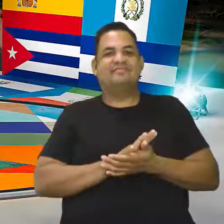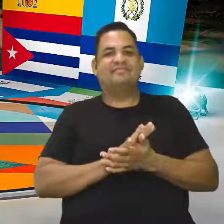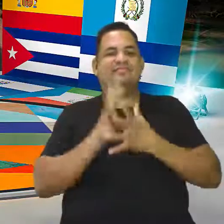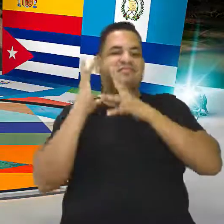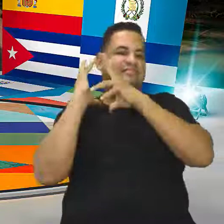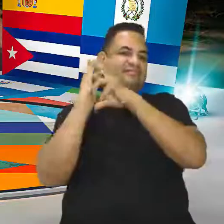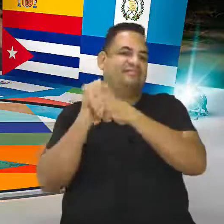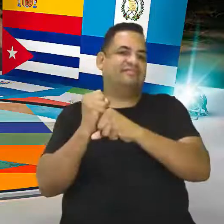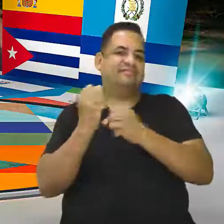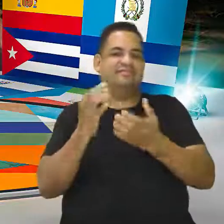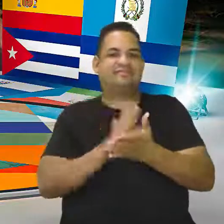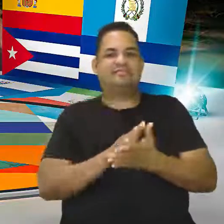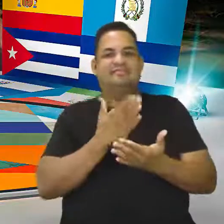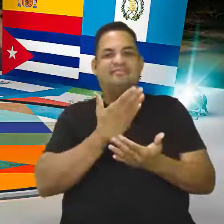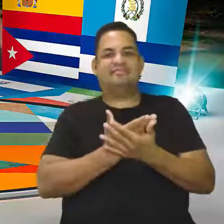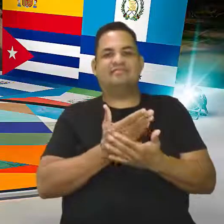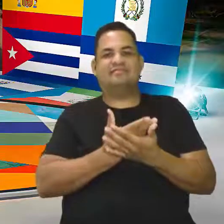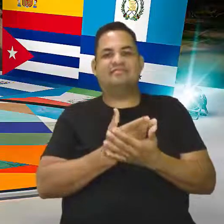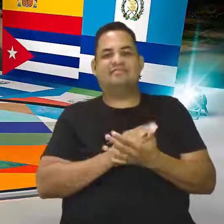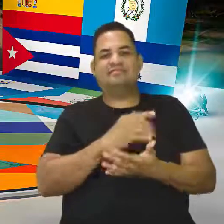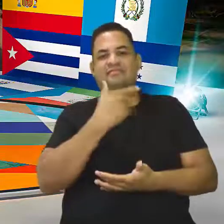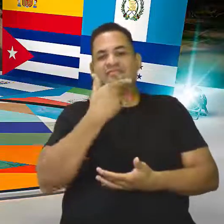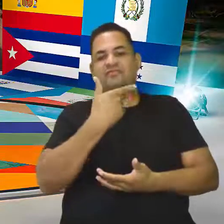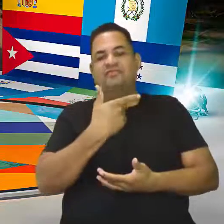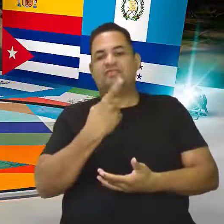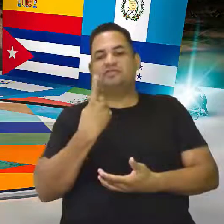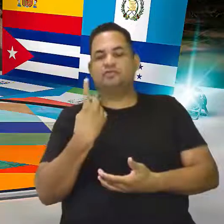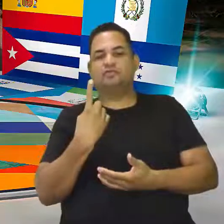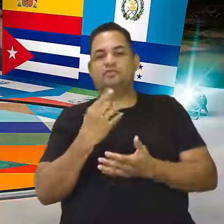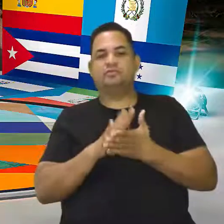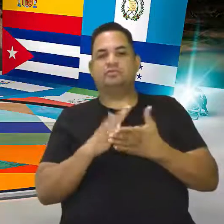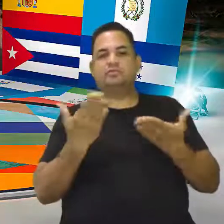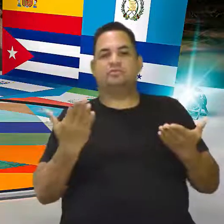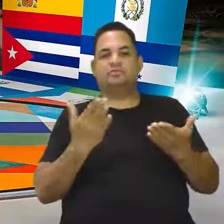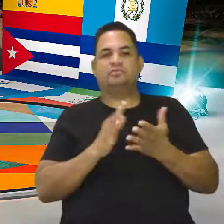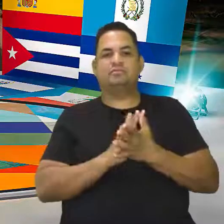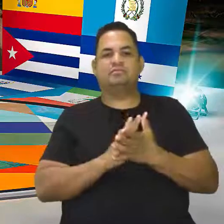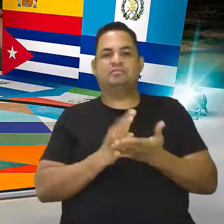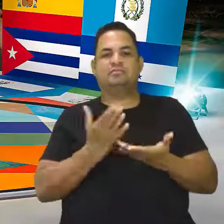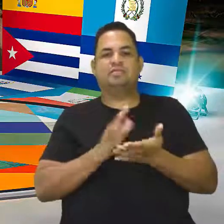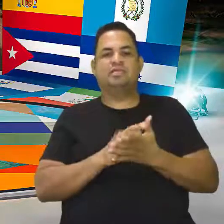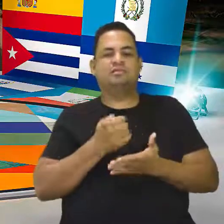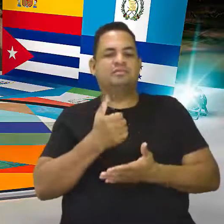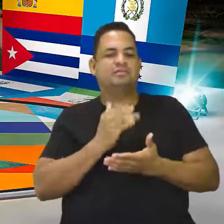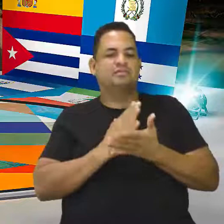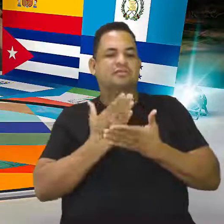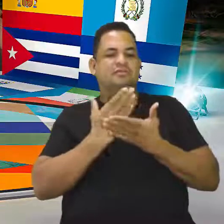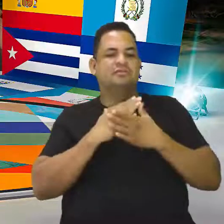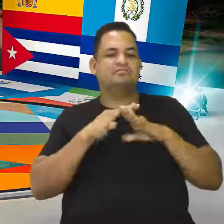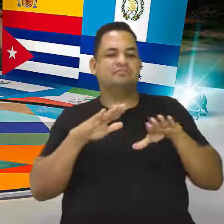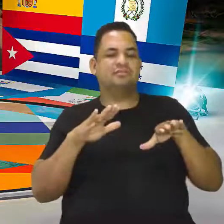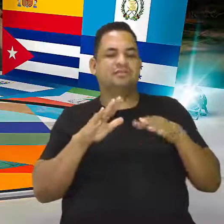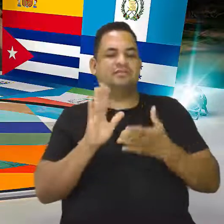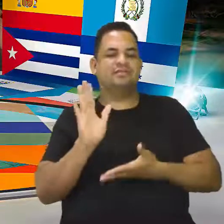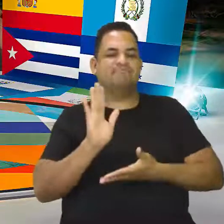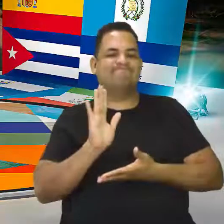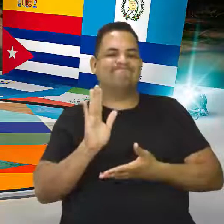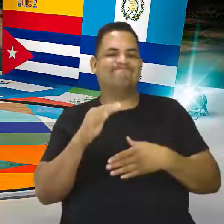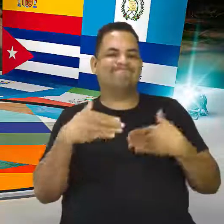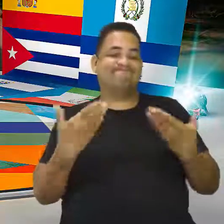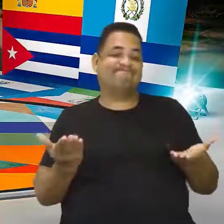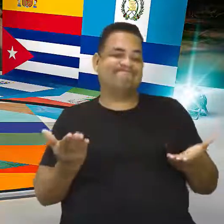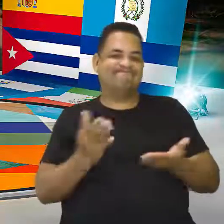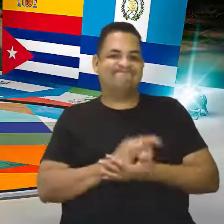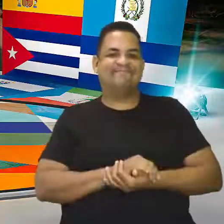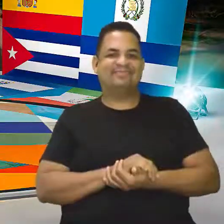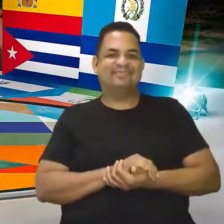a revisão da nossa aula 21. Já está ali, ó, toque, toque, batendo na porta o nosso tchauzinho.